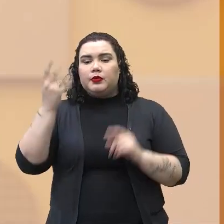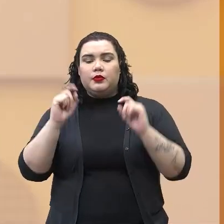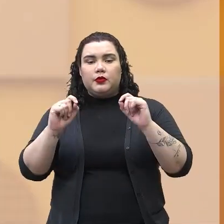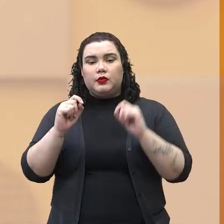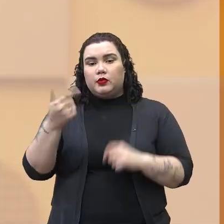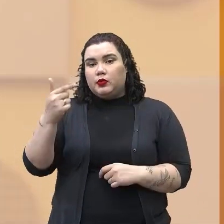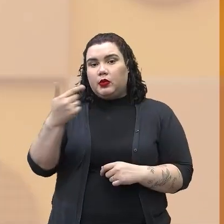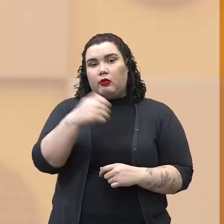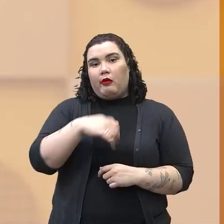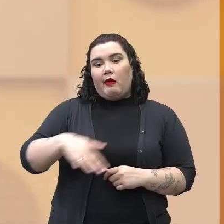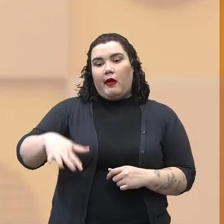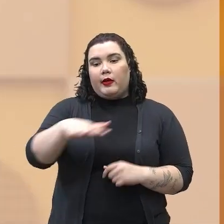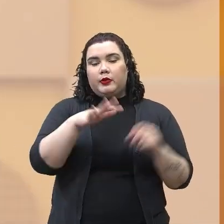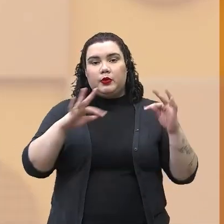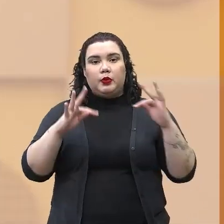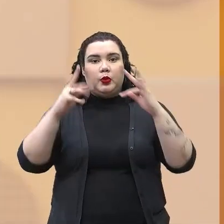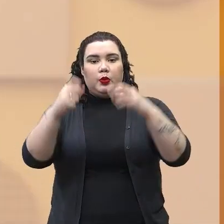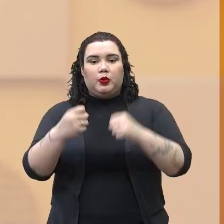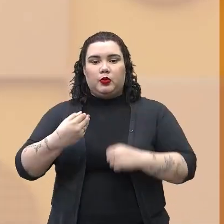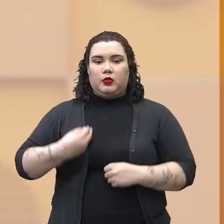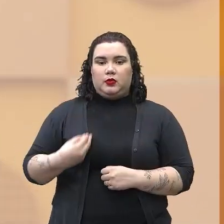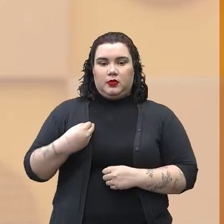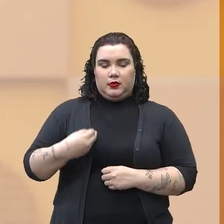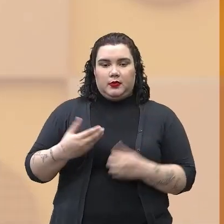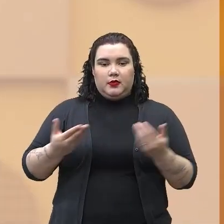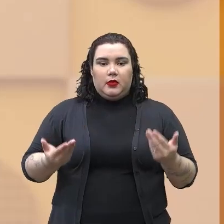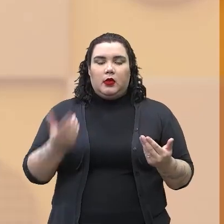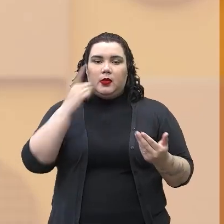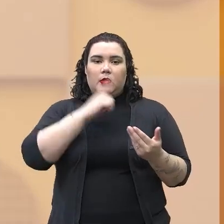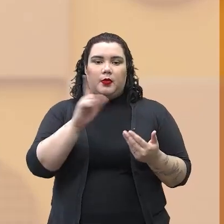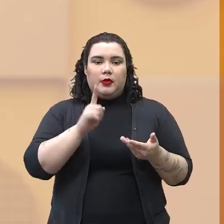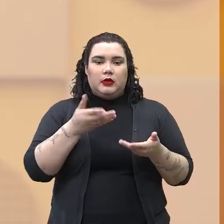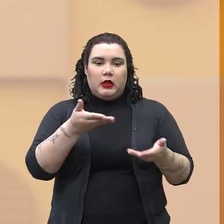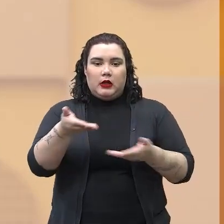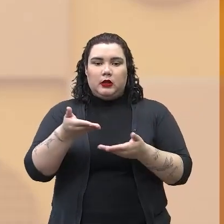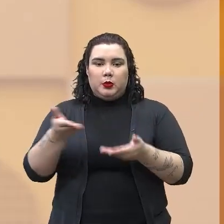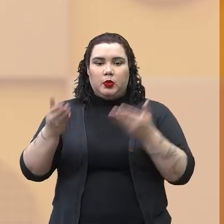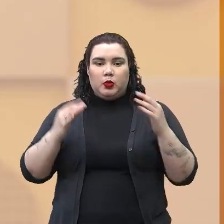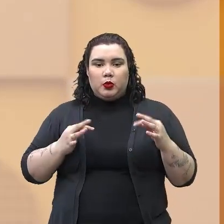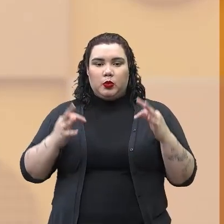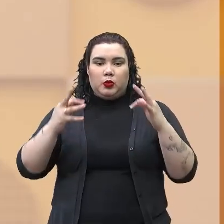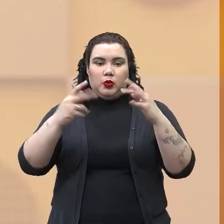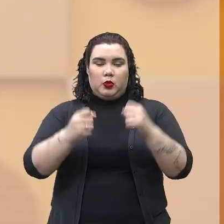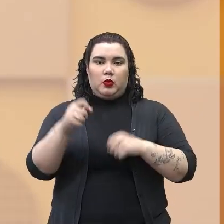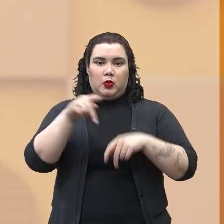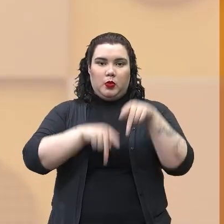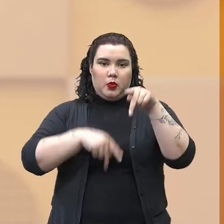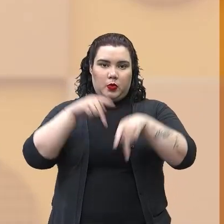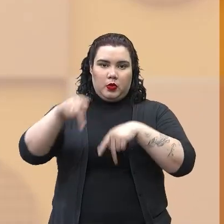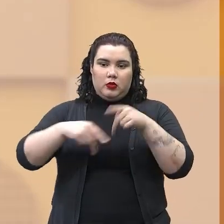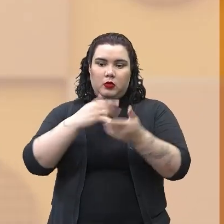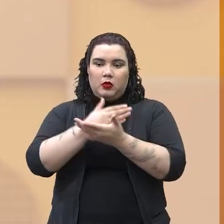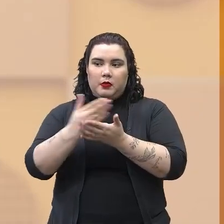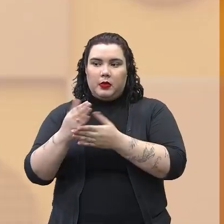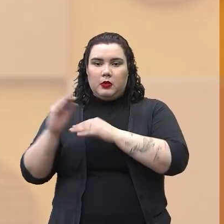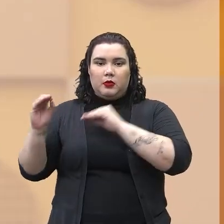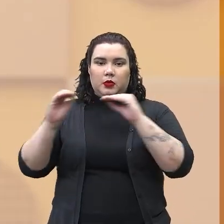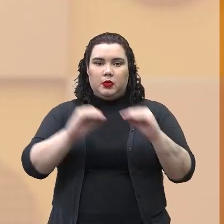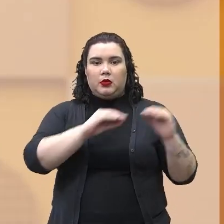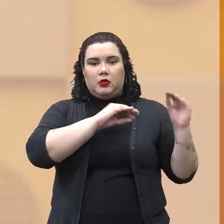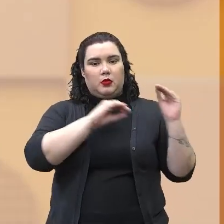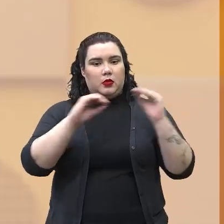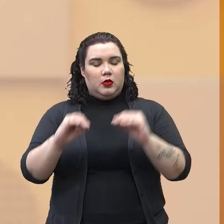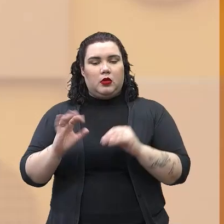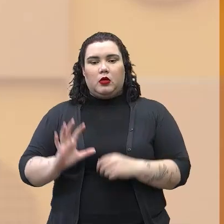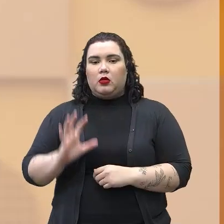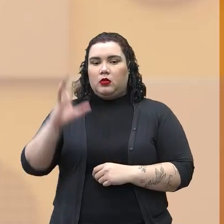tendo espaço para todo mundo, né, não tem como atender toda uma população que vai chegando ali naquela cidade, e isso acaba